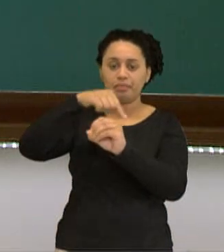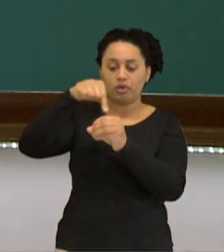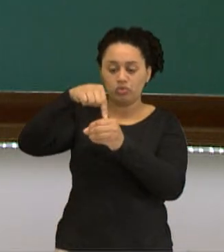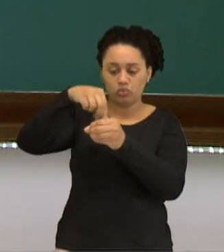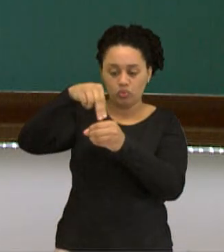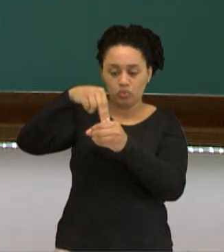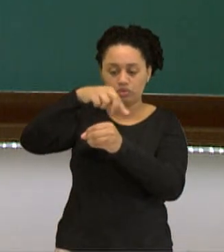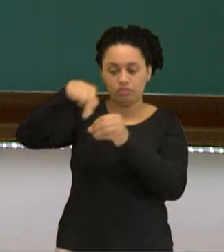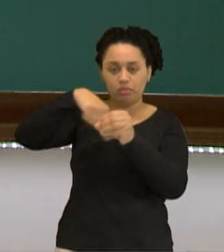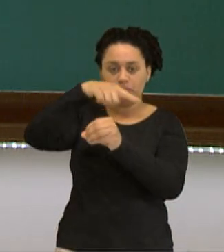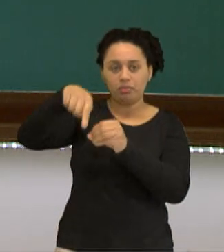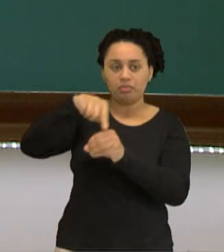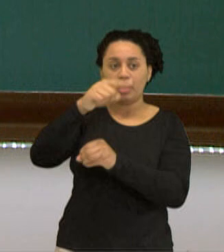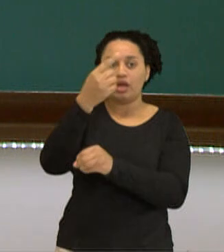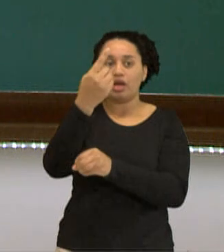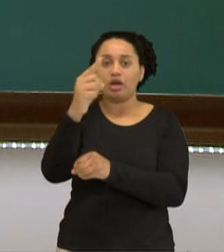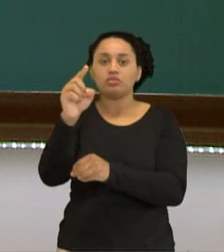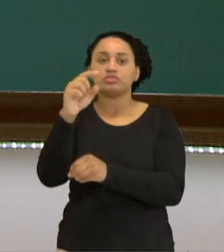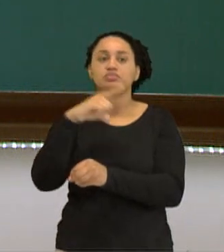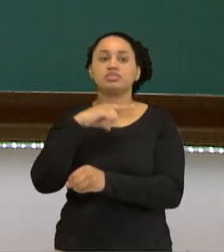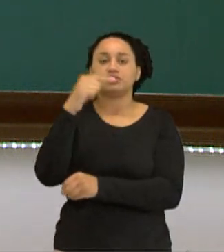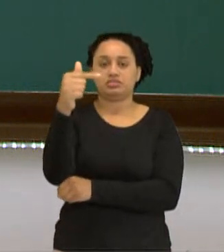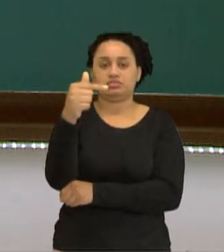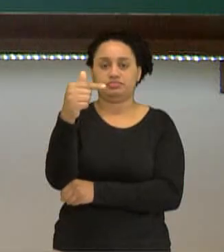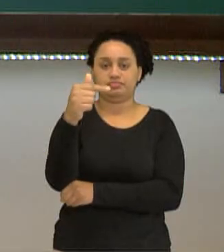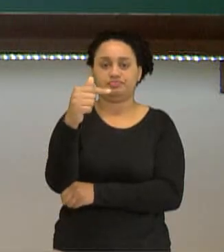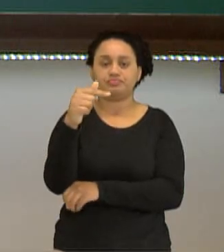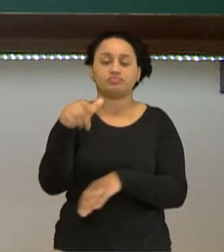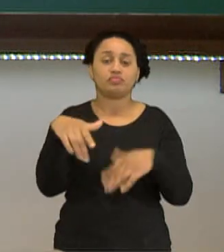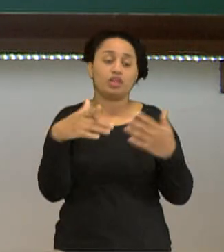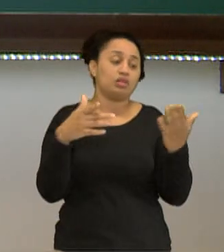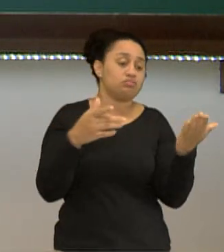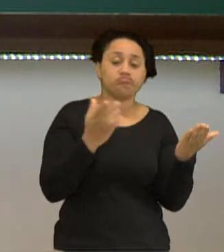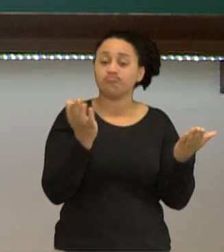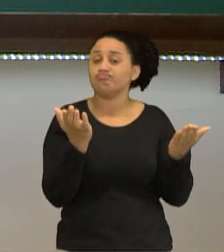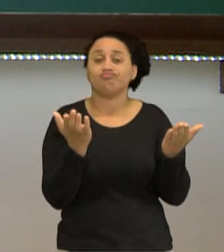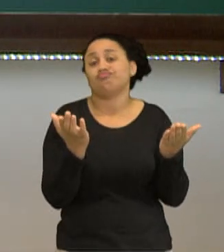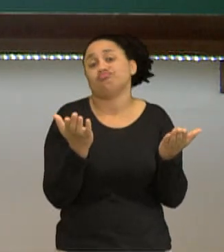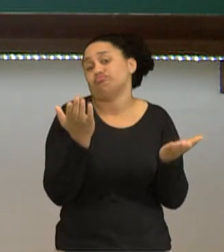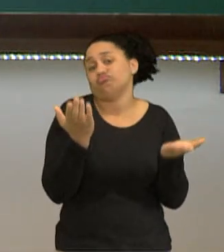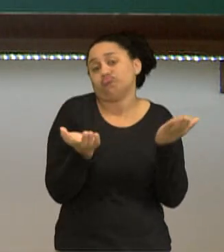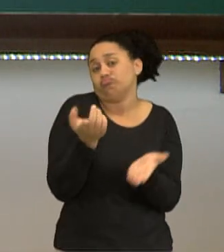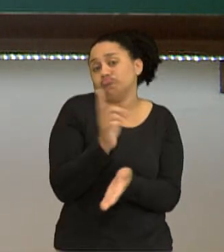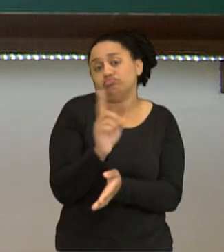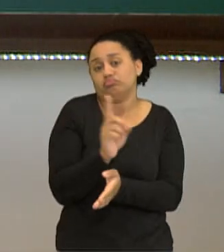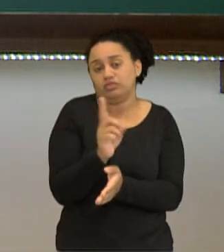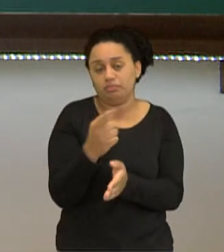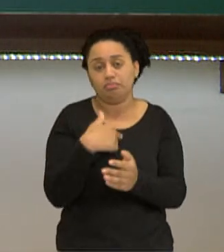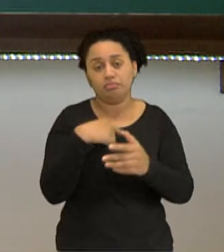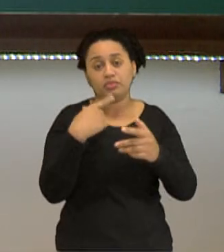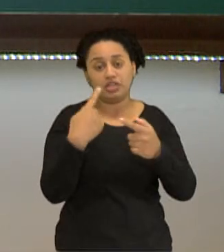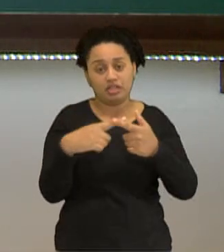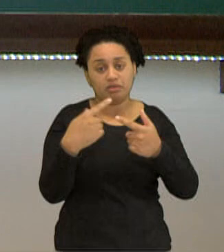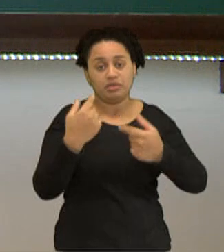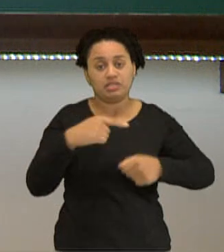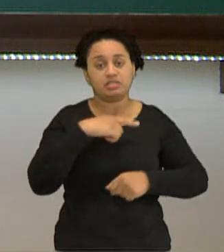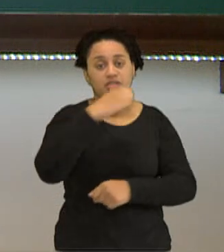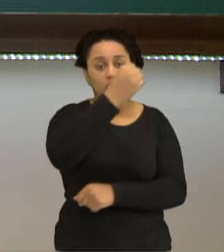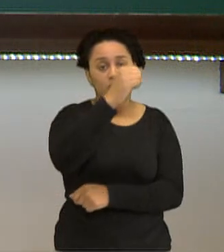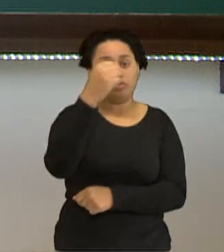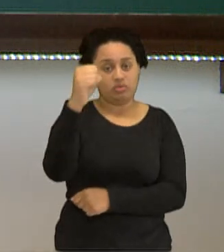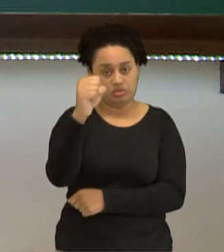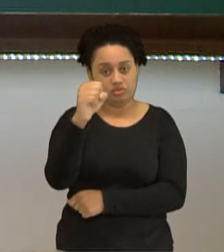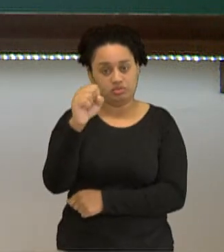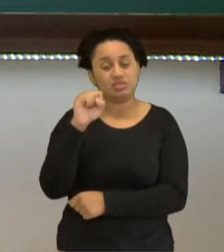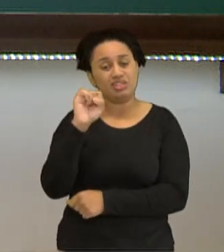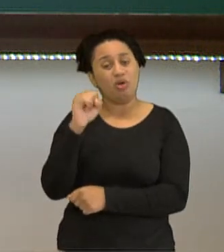última camada ele vai ter 7. Portanto, nem sódio nem cloro são estáveis, eles precisariam ter 8, ou 2, se fossem